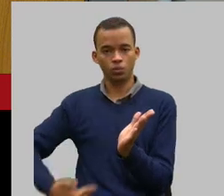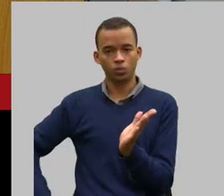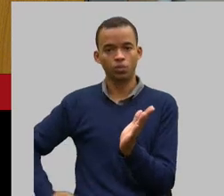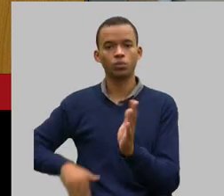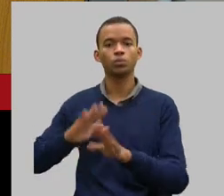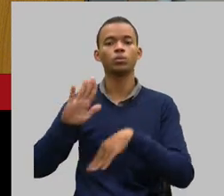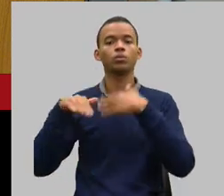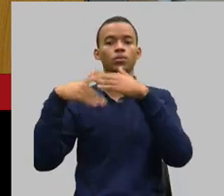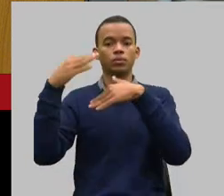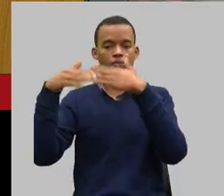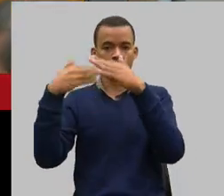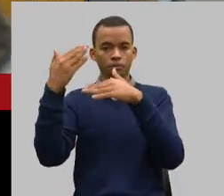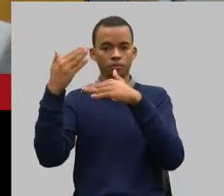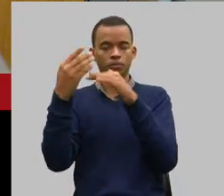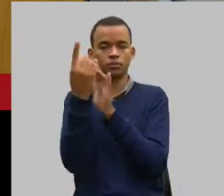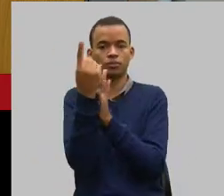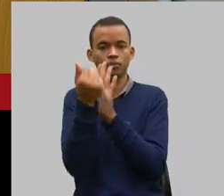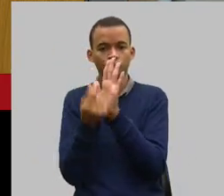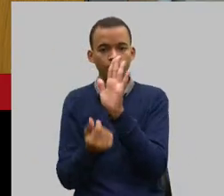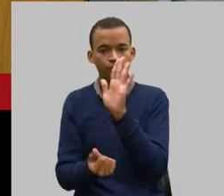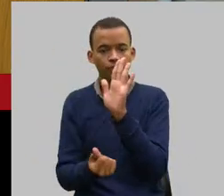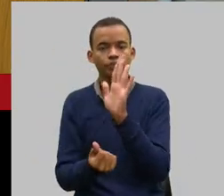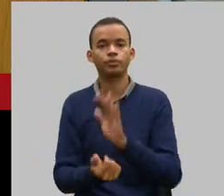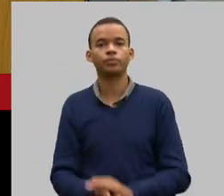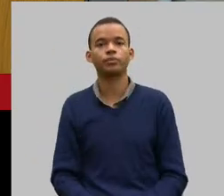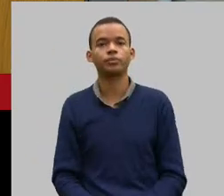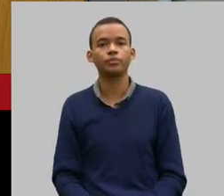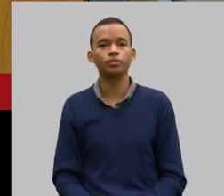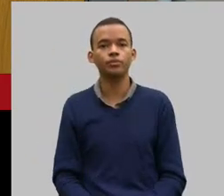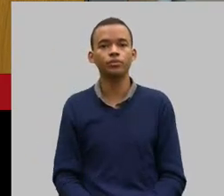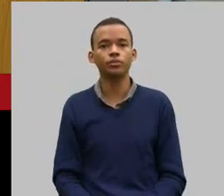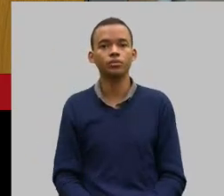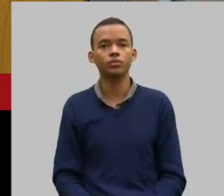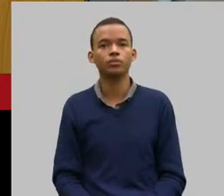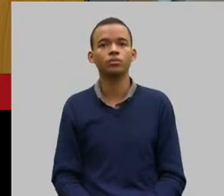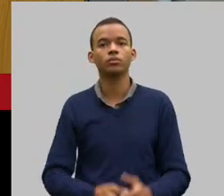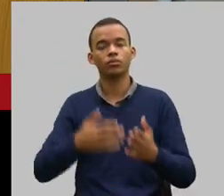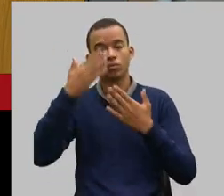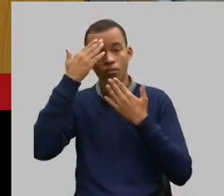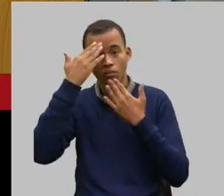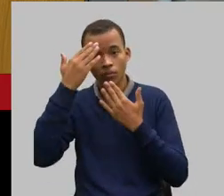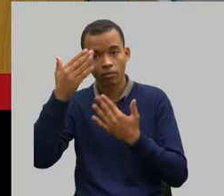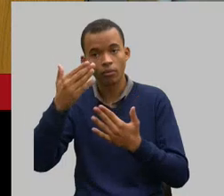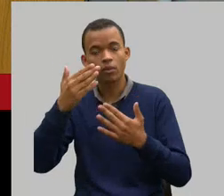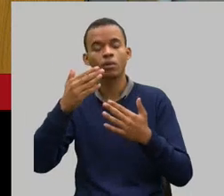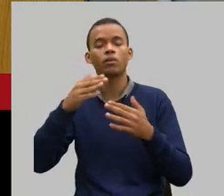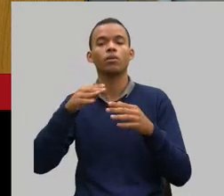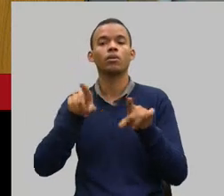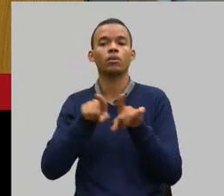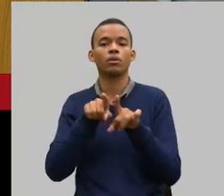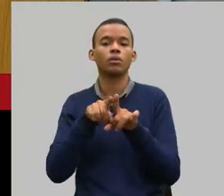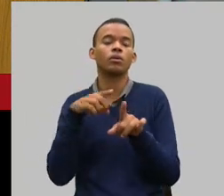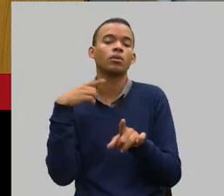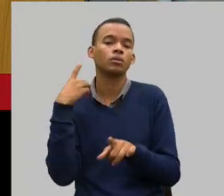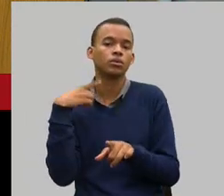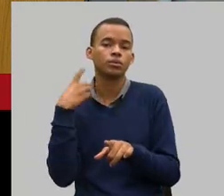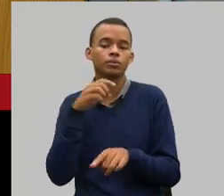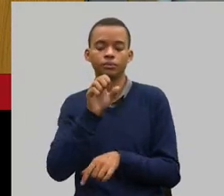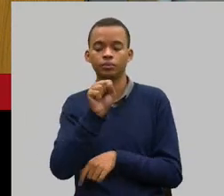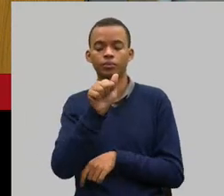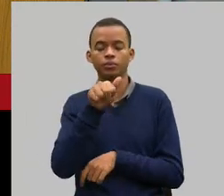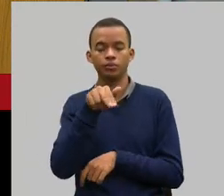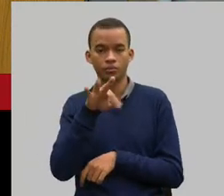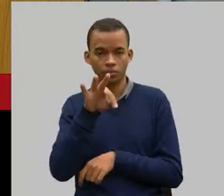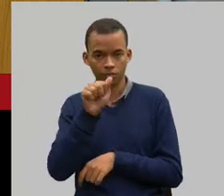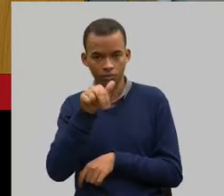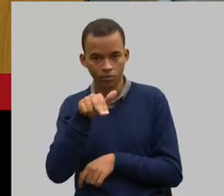econômico Quero Agradecer os deputados Gustavo Santana o deputado